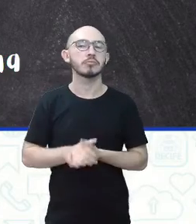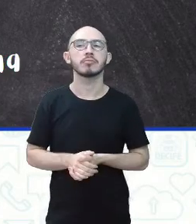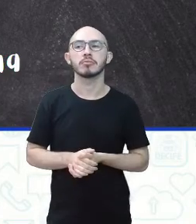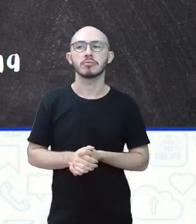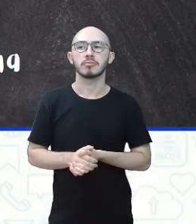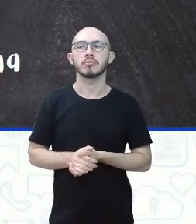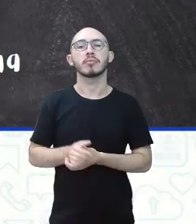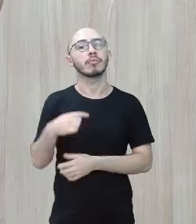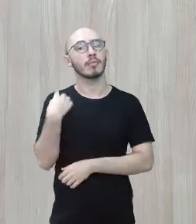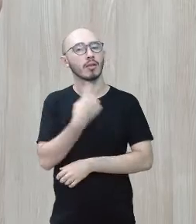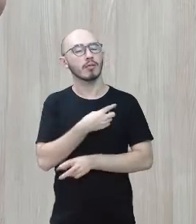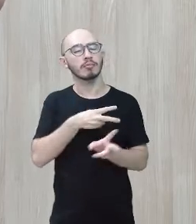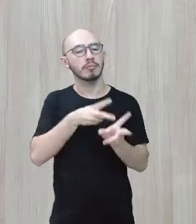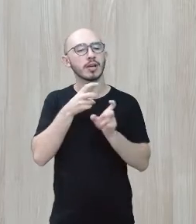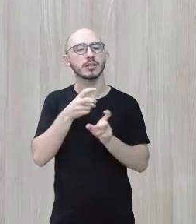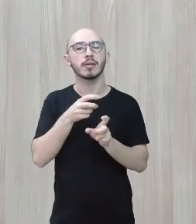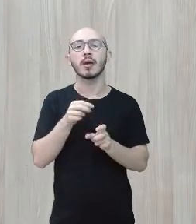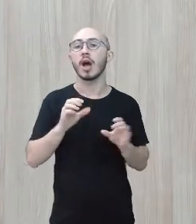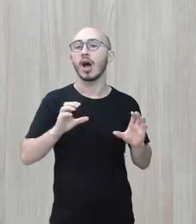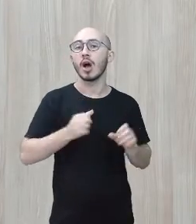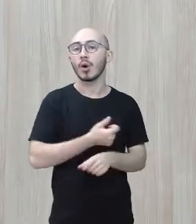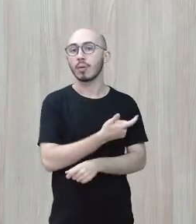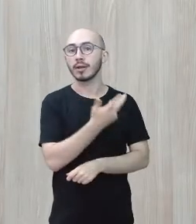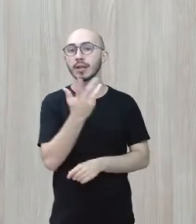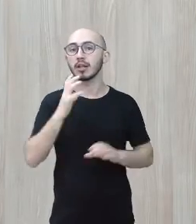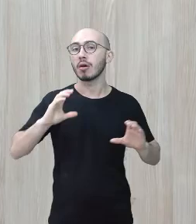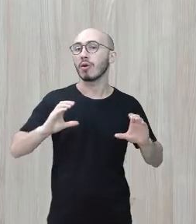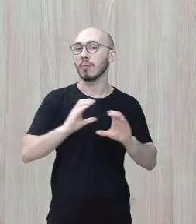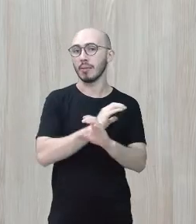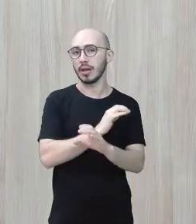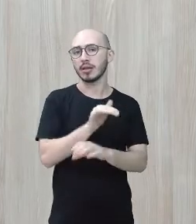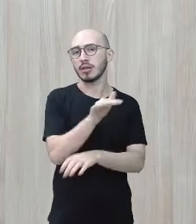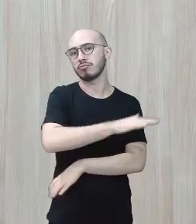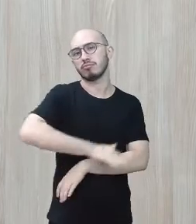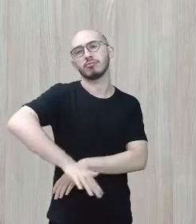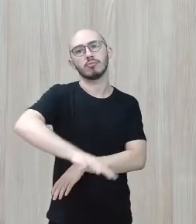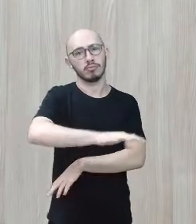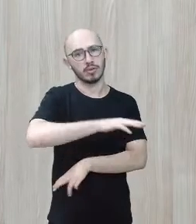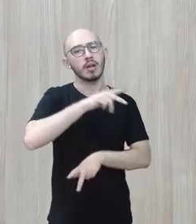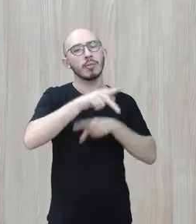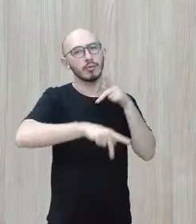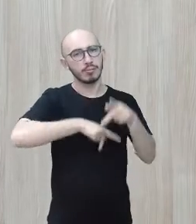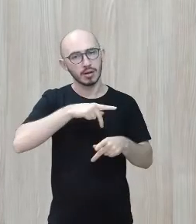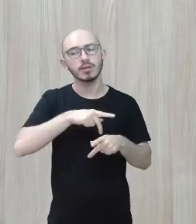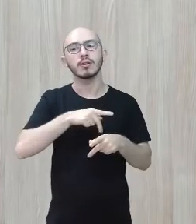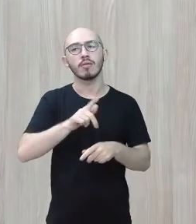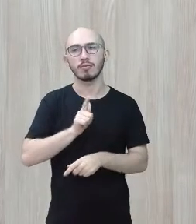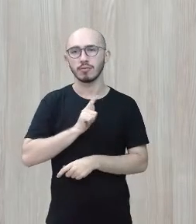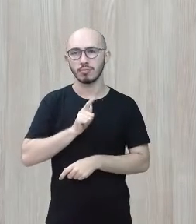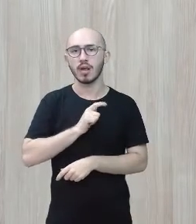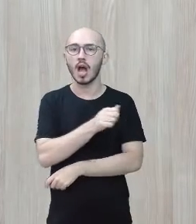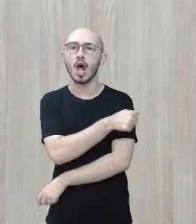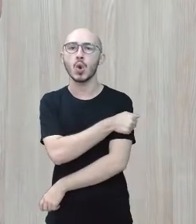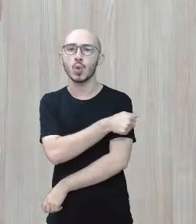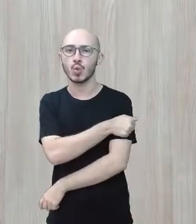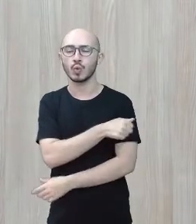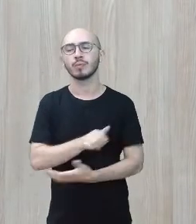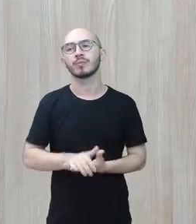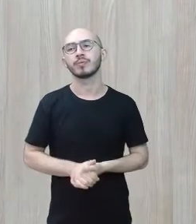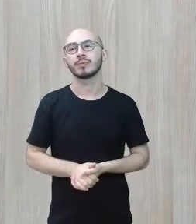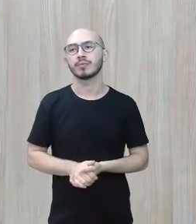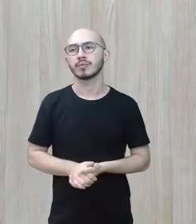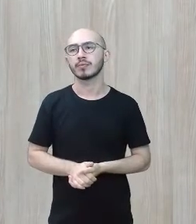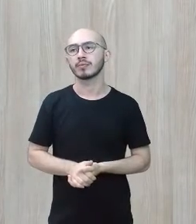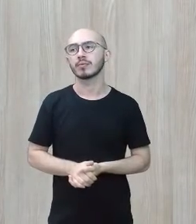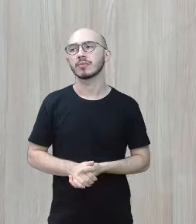gente vai observar ali uma quantidade total, nesse caso referido que a gente está colocando, é a quantidade total de alunos, tá certo? E